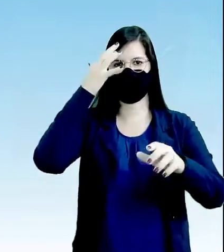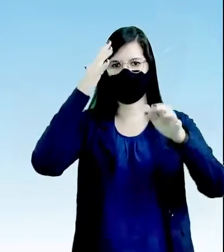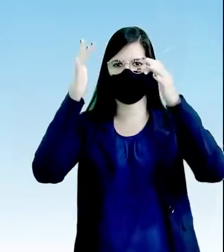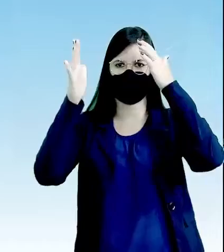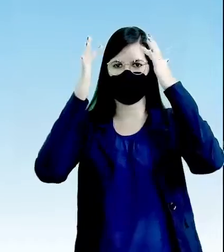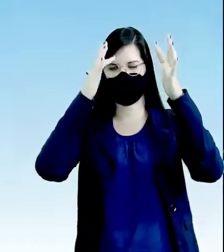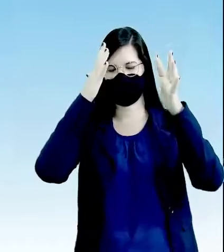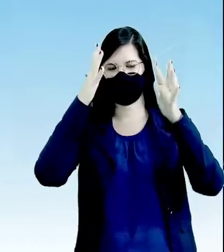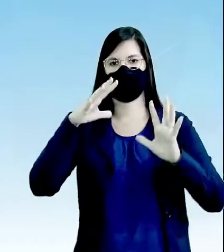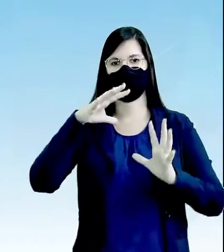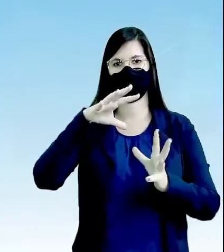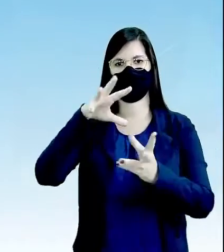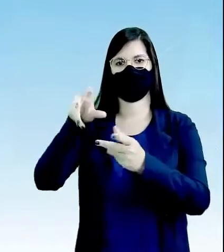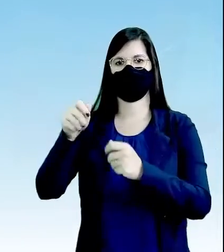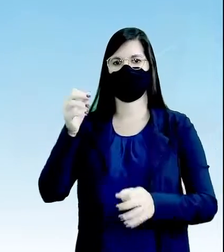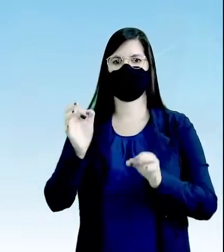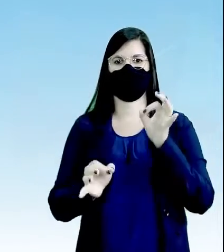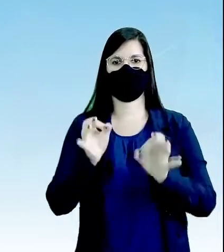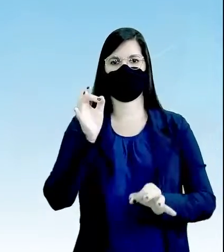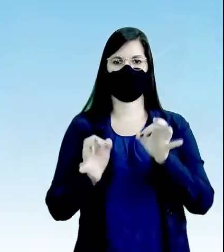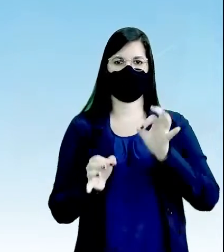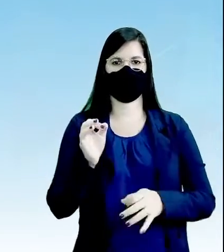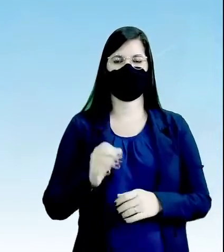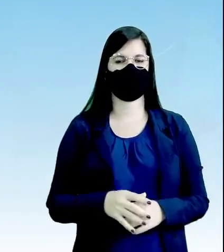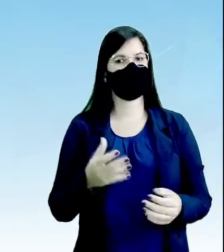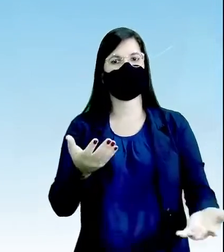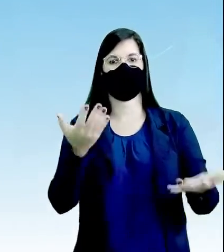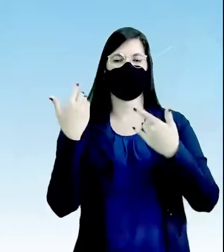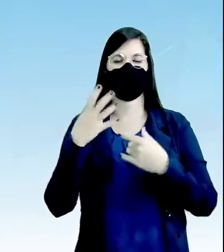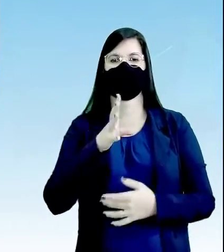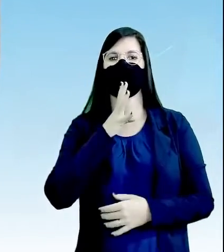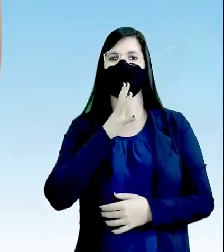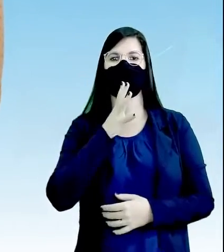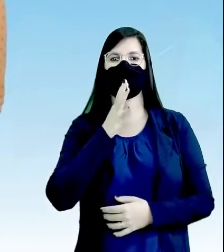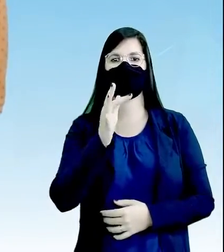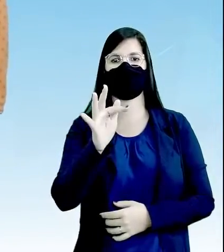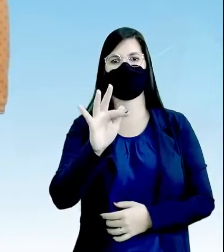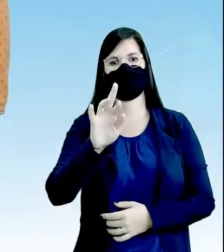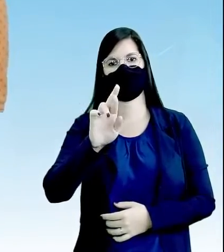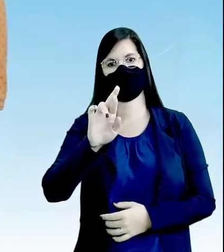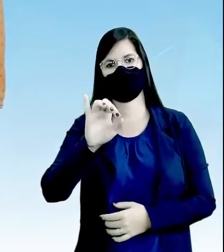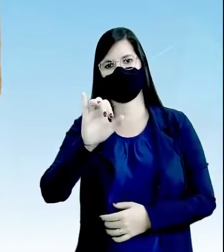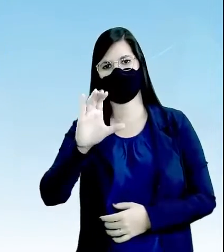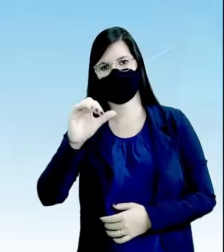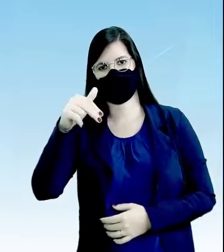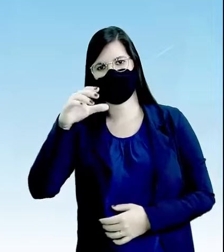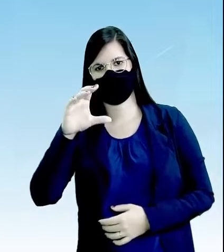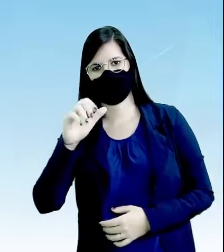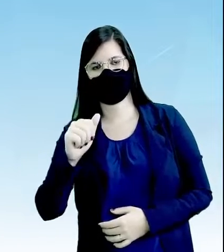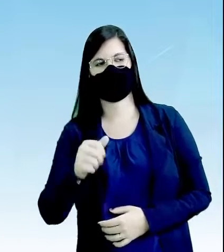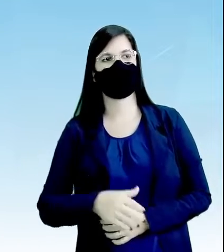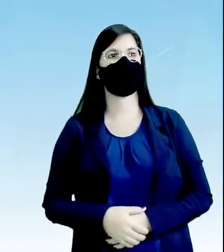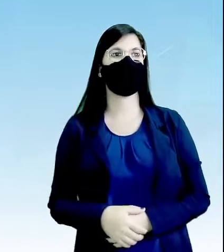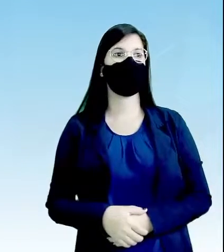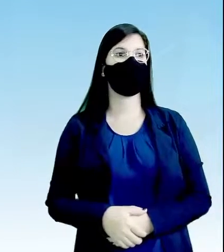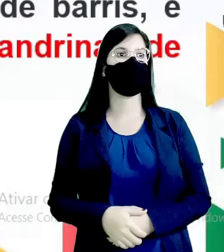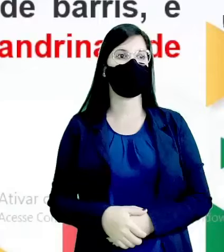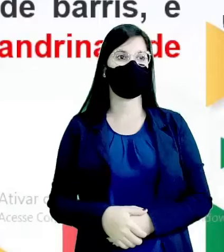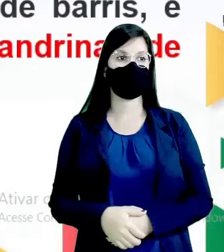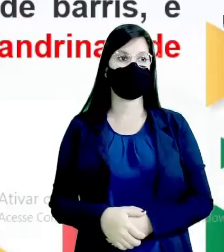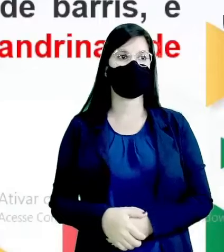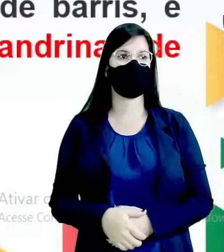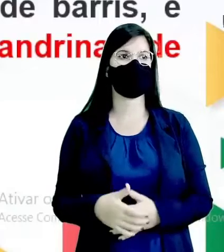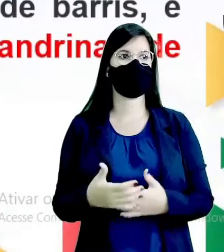como o mundo jurídico. Então, vamos lá, professor, vamos conhecer Frei Caneca. Vamos lá aqui. Professor, é